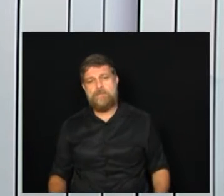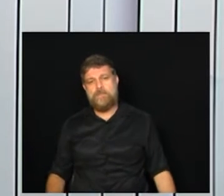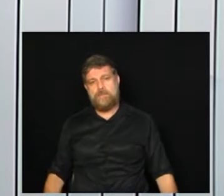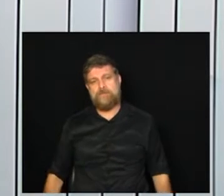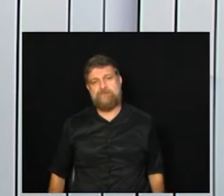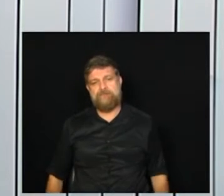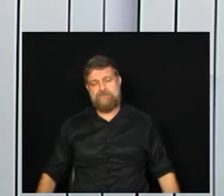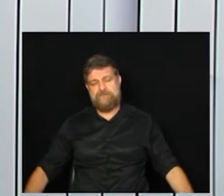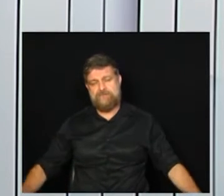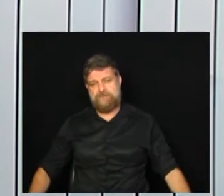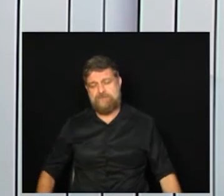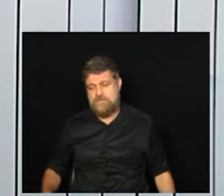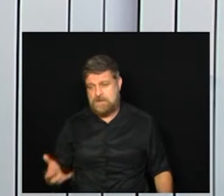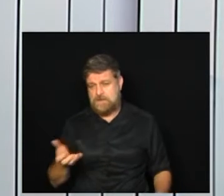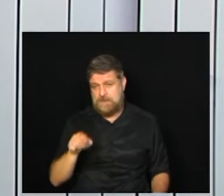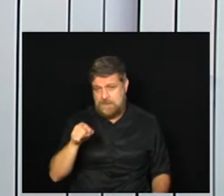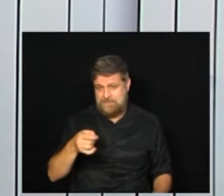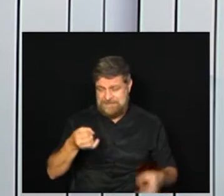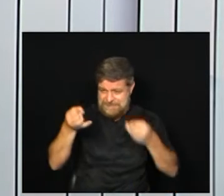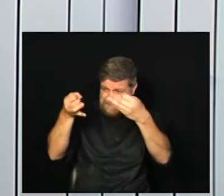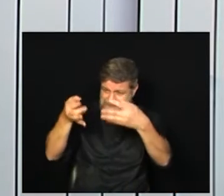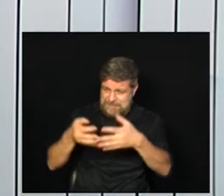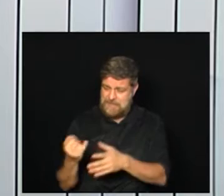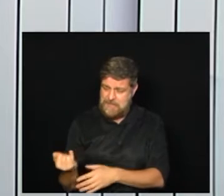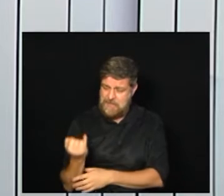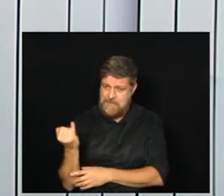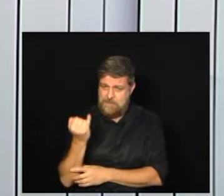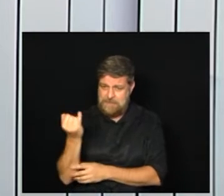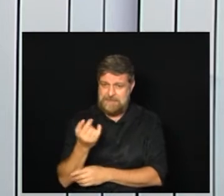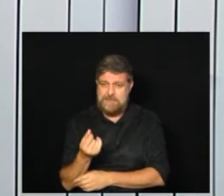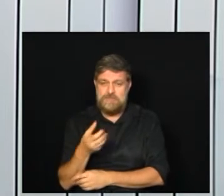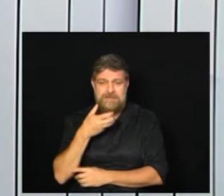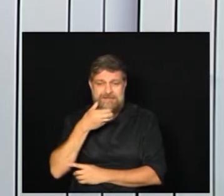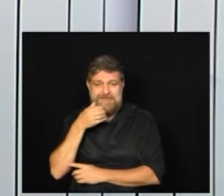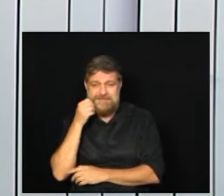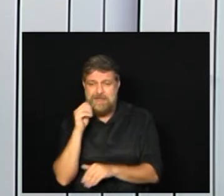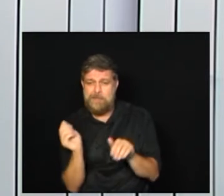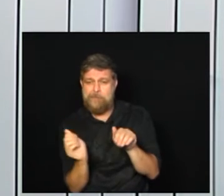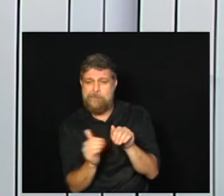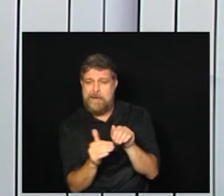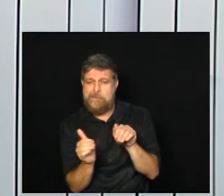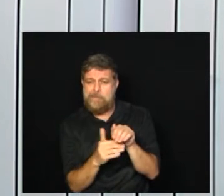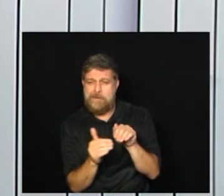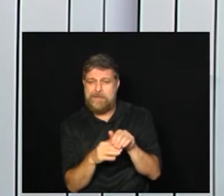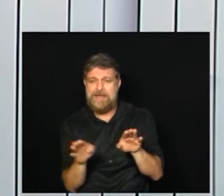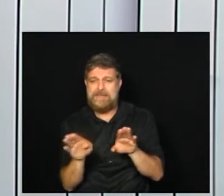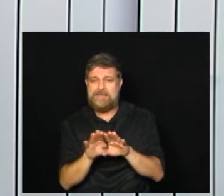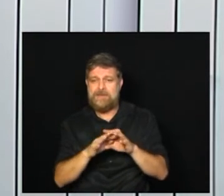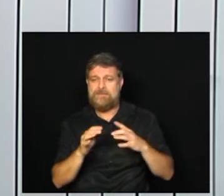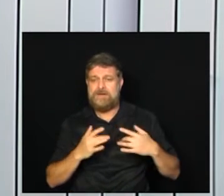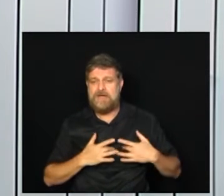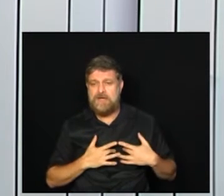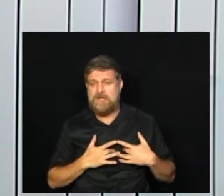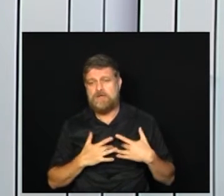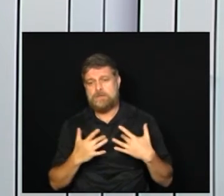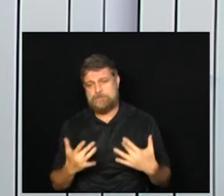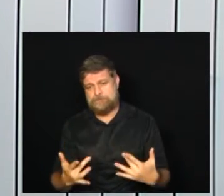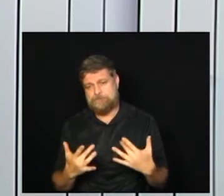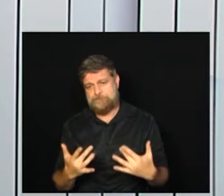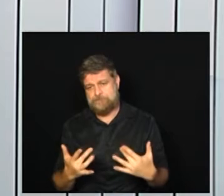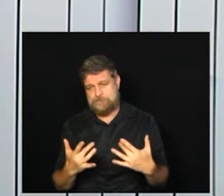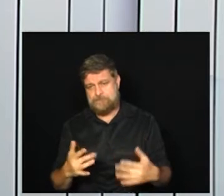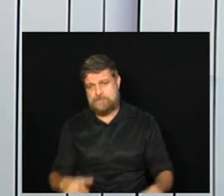Gabriel, não tem essa questão do sonho, né? Eu, quando era garoto lá, eu tinha o sonho do apartamento. Depois que eu realizei, eu vi, não tem tanta necessidade